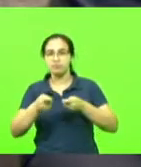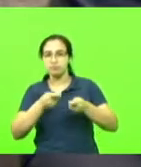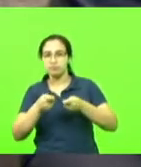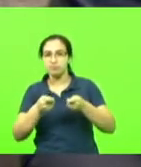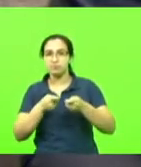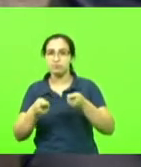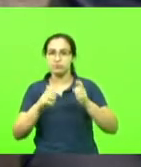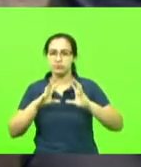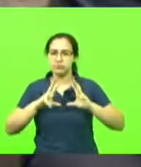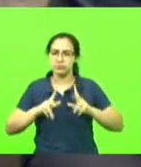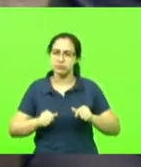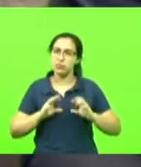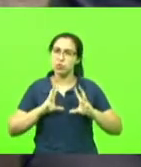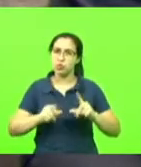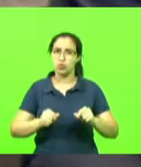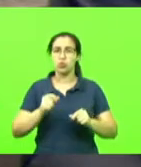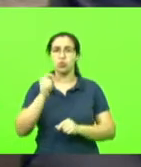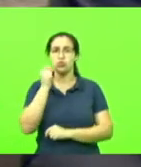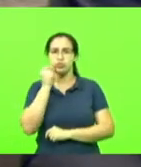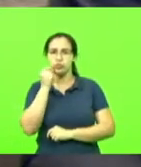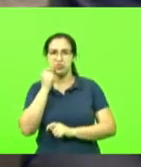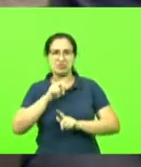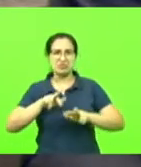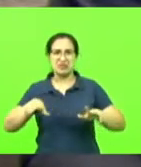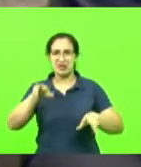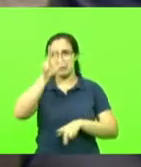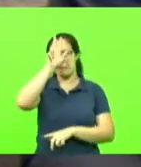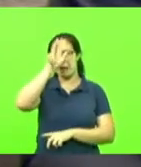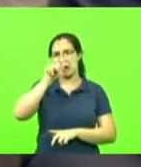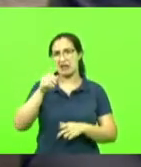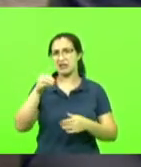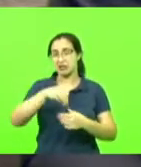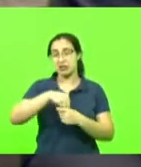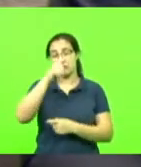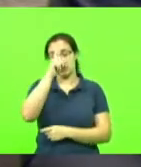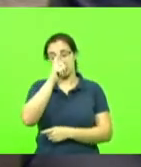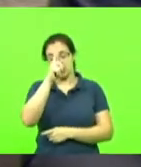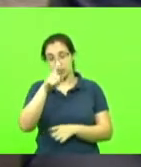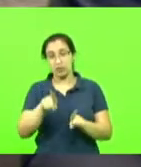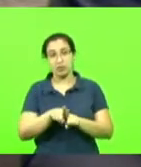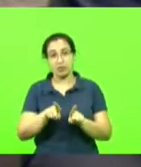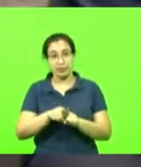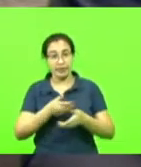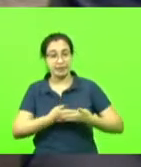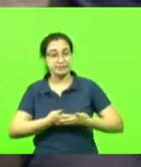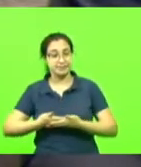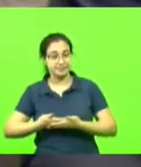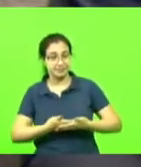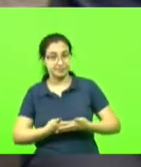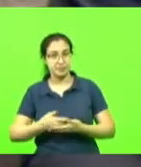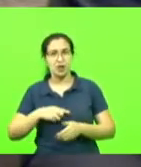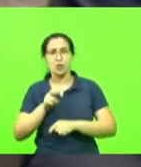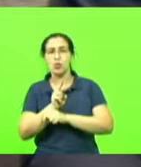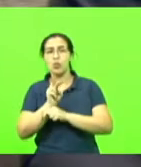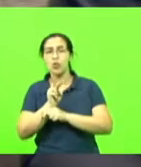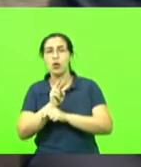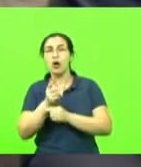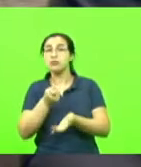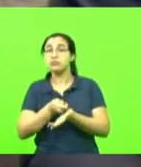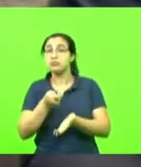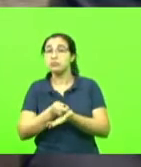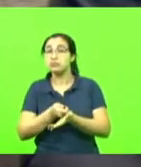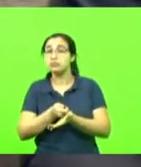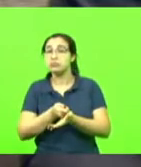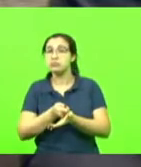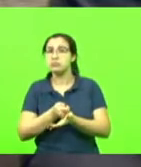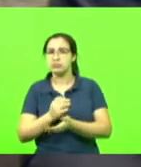nossos hospitais e nas nossas maternidades. Novamente, eu continuarei fiscalizando e cobrando, porque situações como essas não